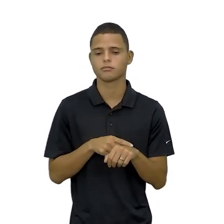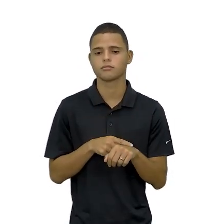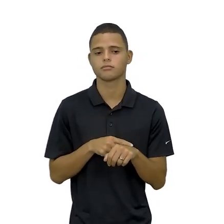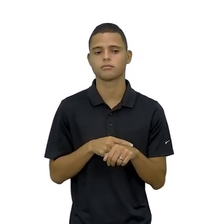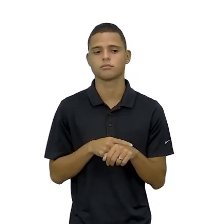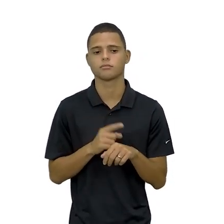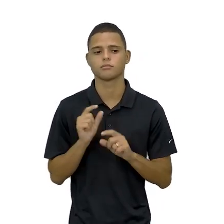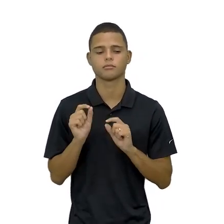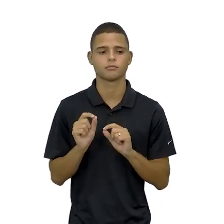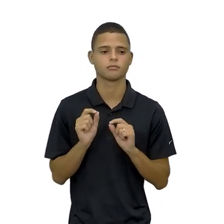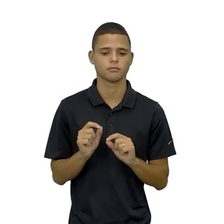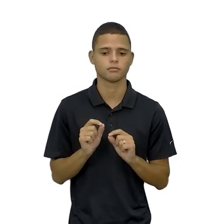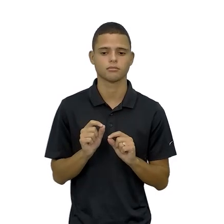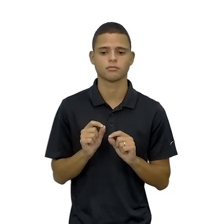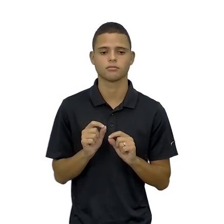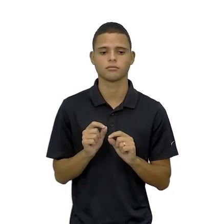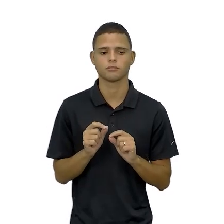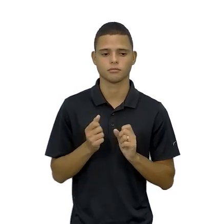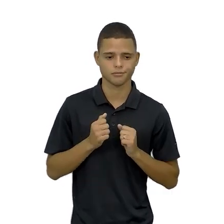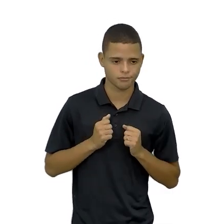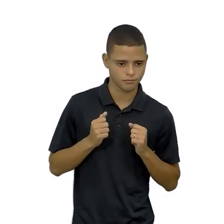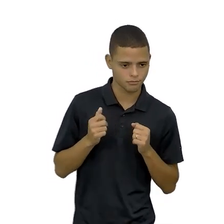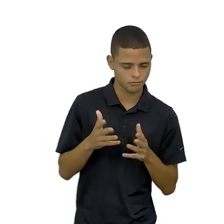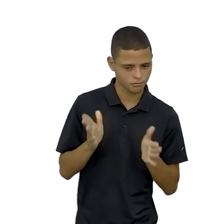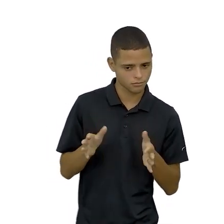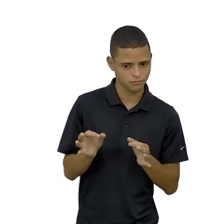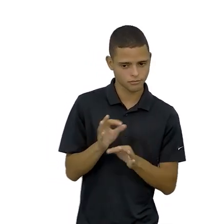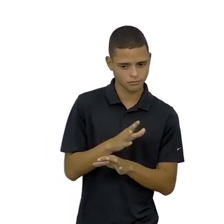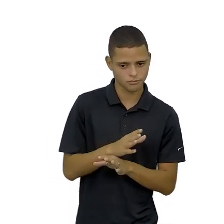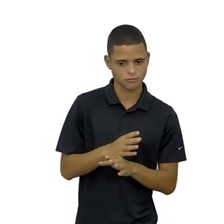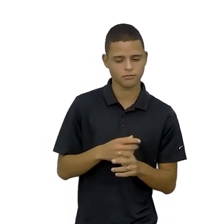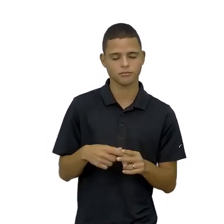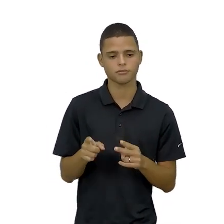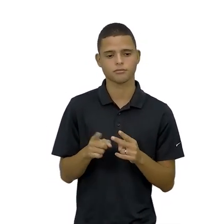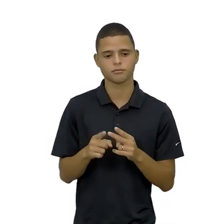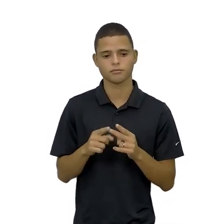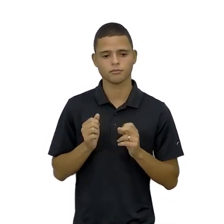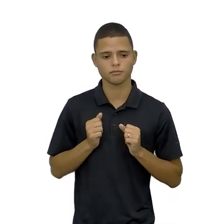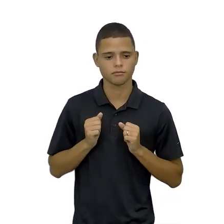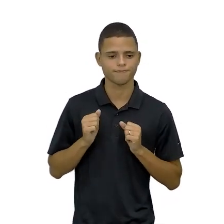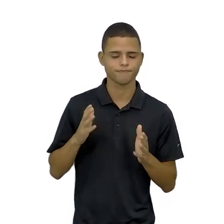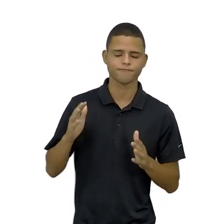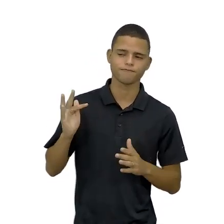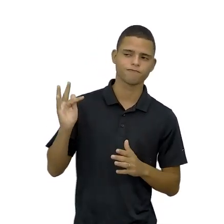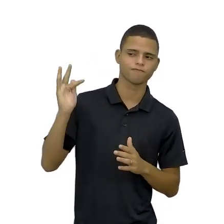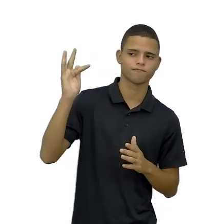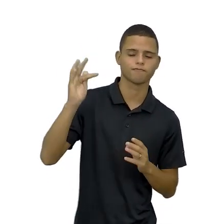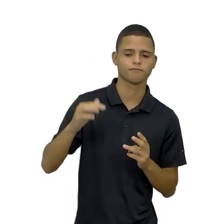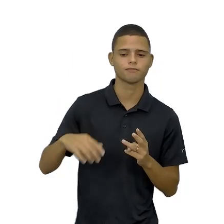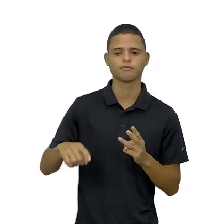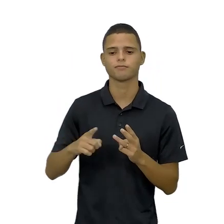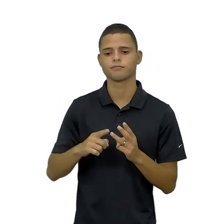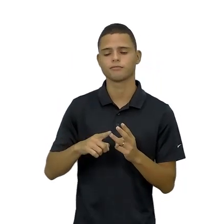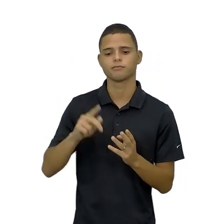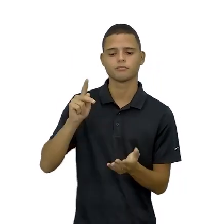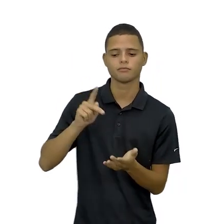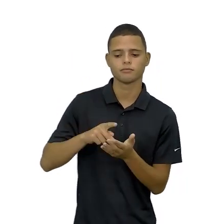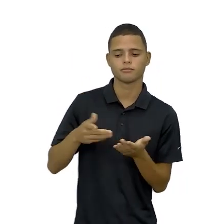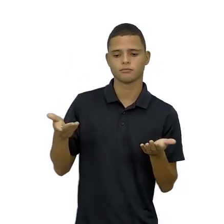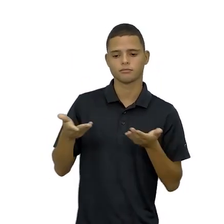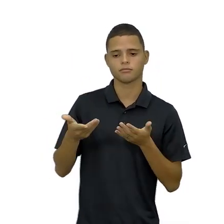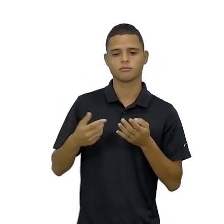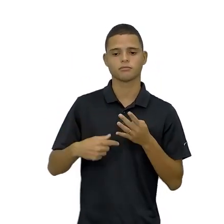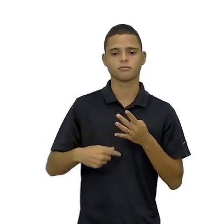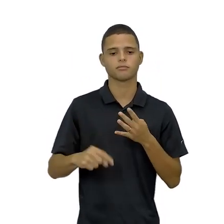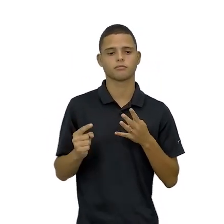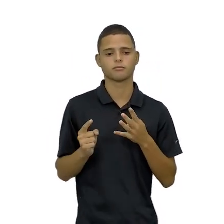com ações já finalizadas, ações que ainda acontecerão, fatos atuais ou